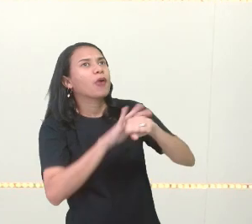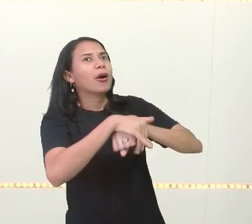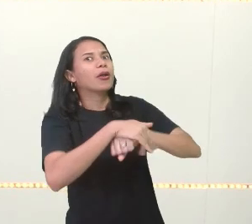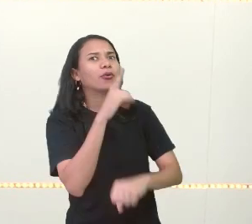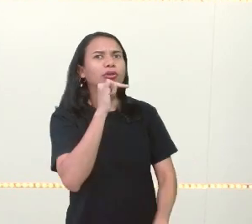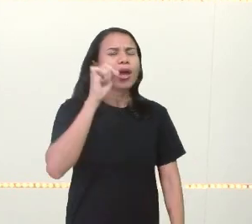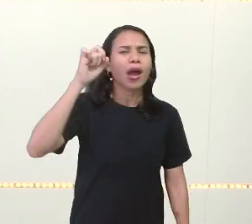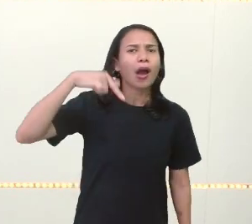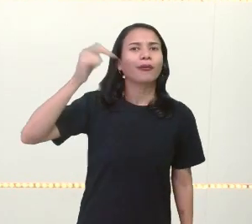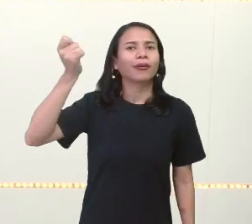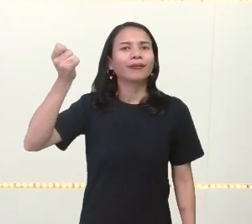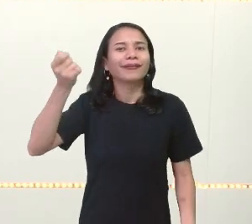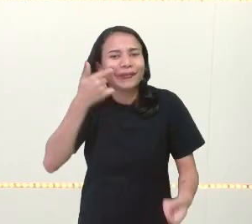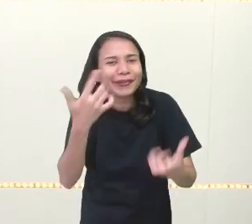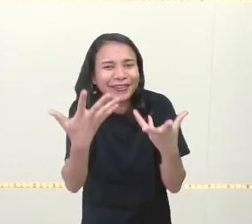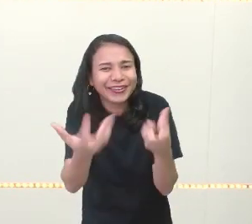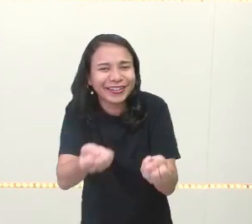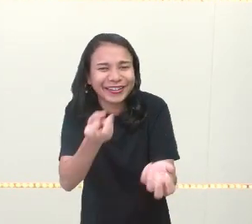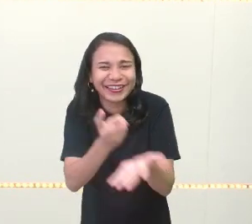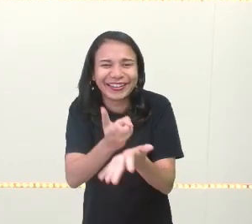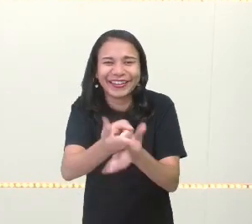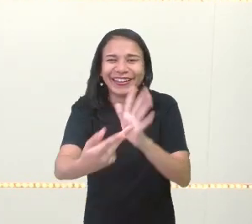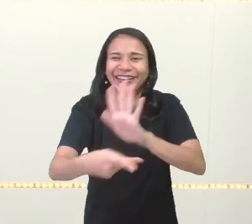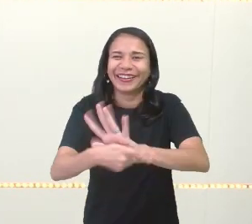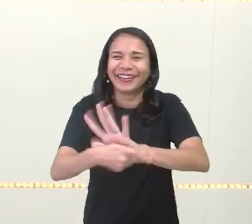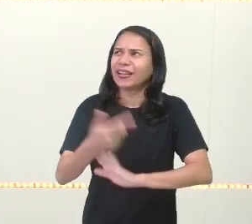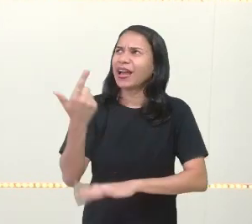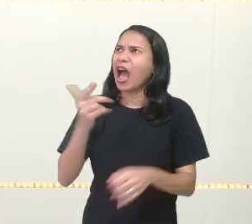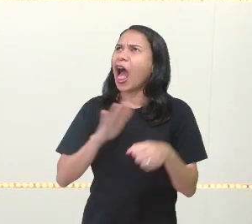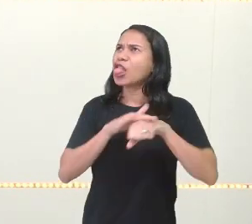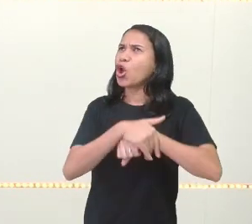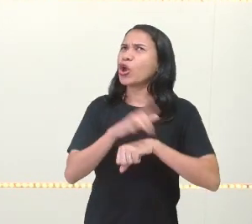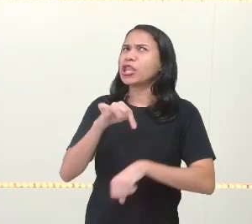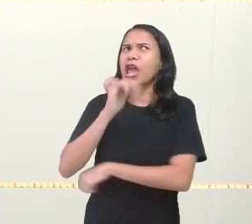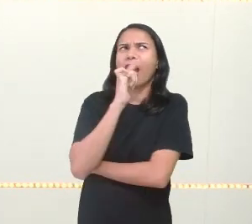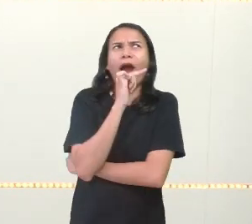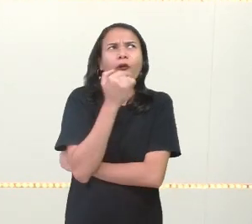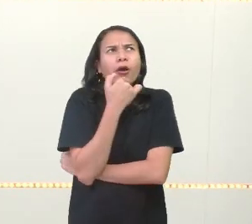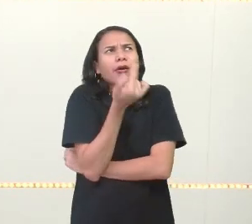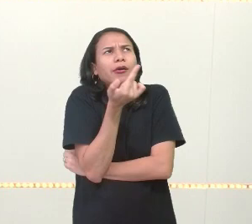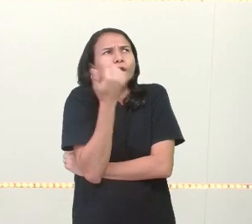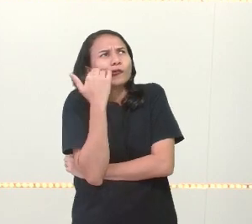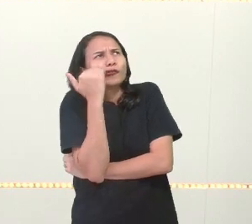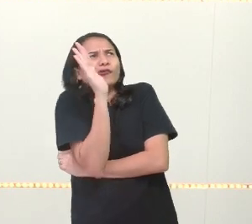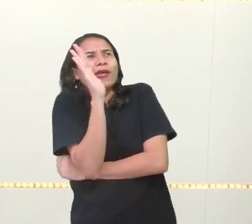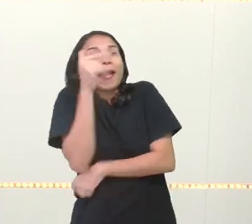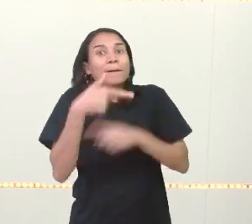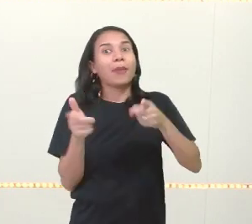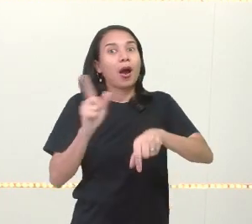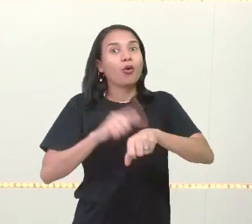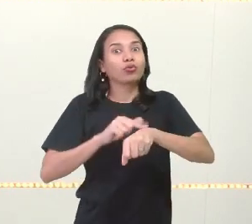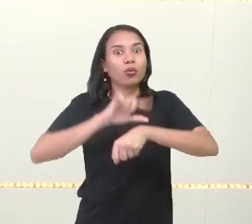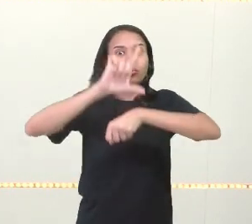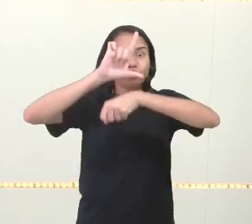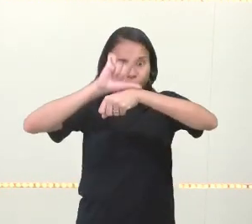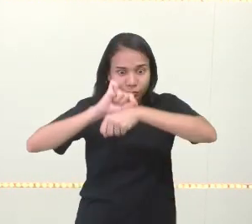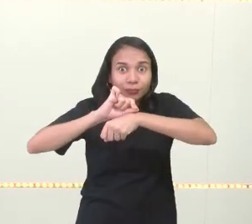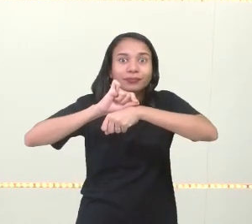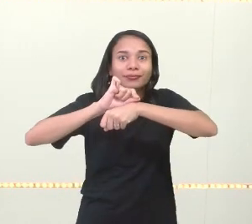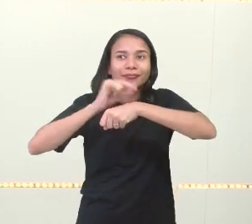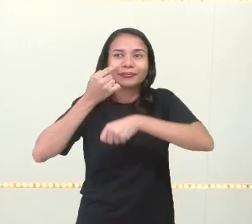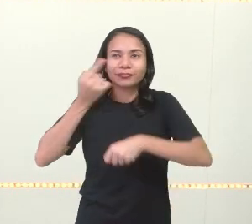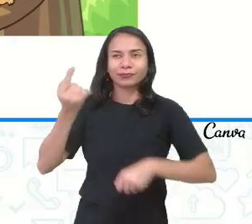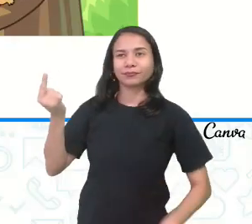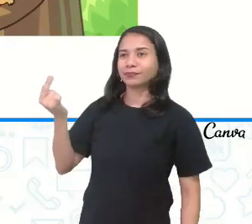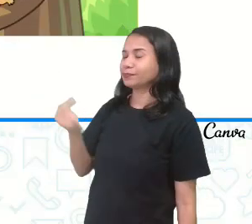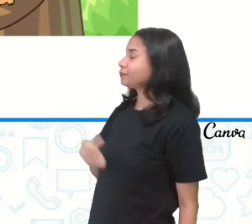d'água. Então vamos seguir agora, né? Eu não sei se a noite vai ser d'água, mas o tempo está passando. Olha só,